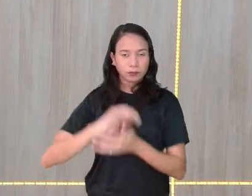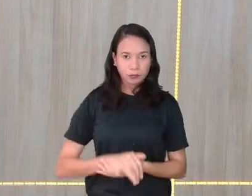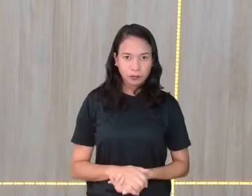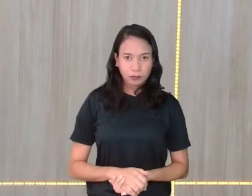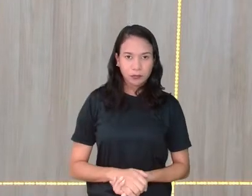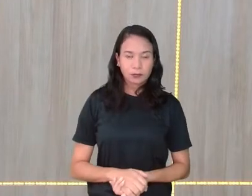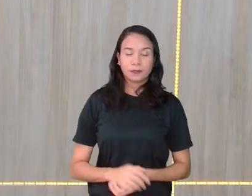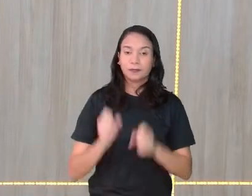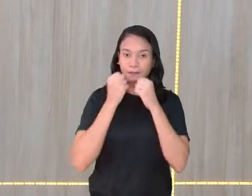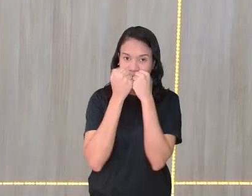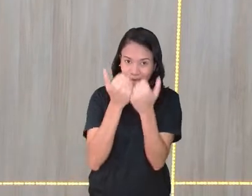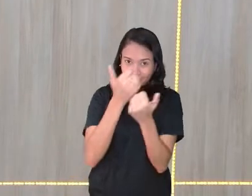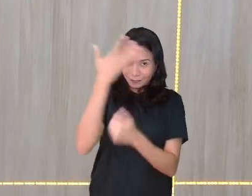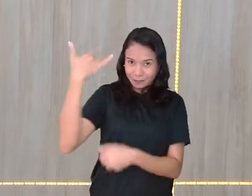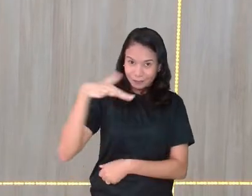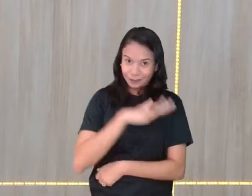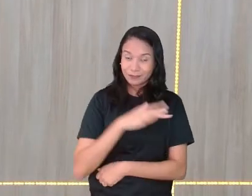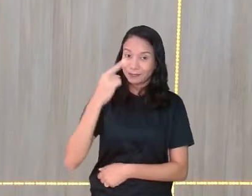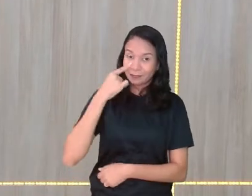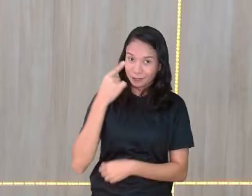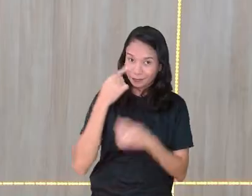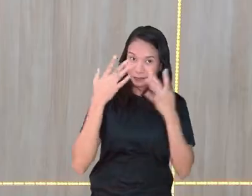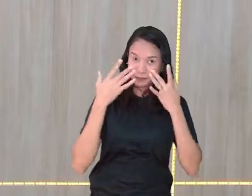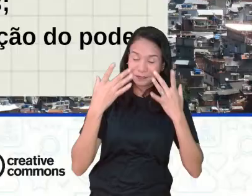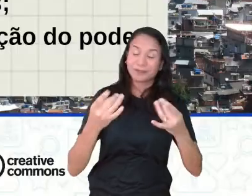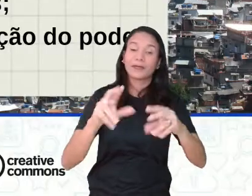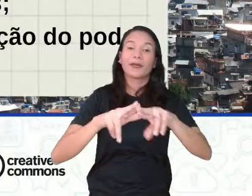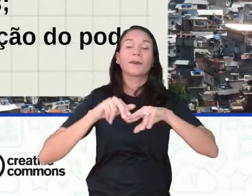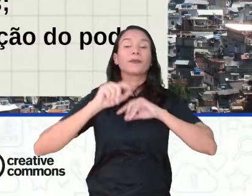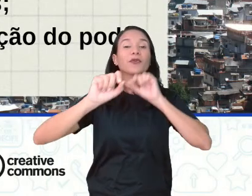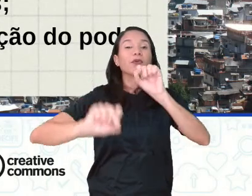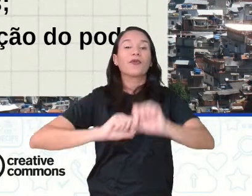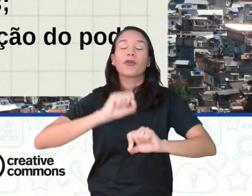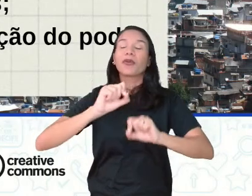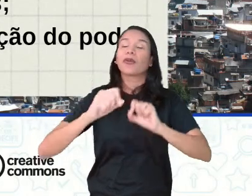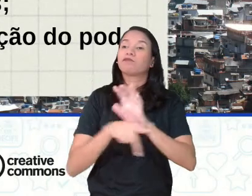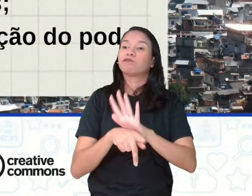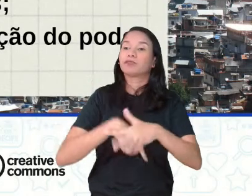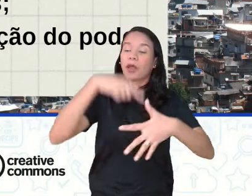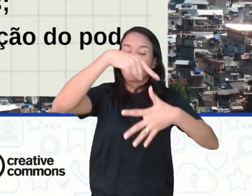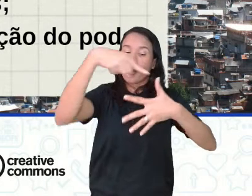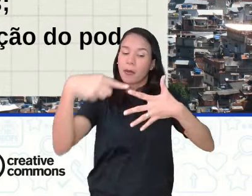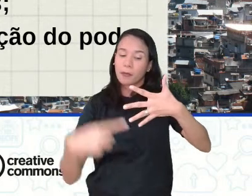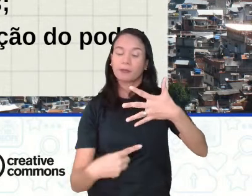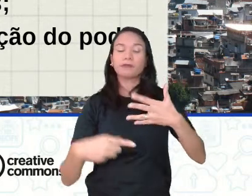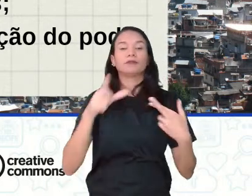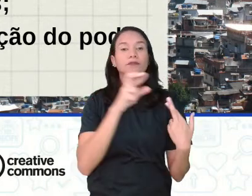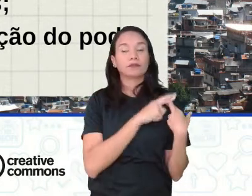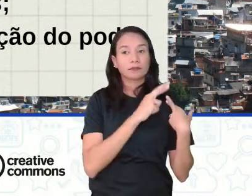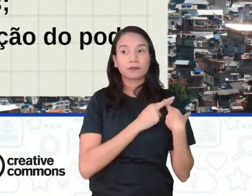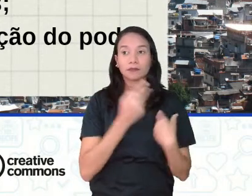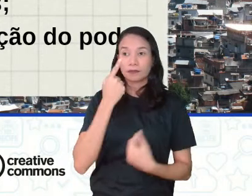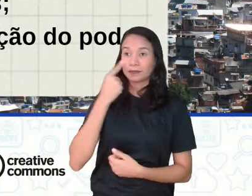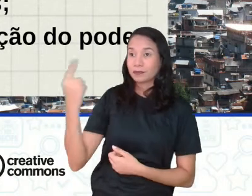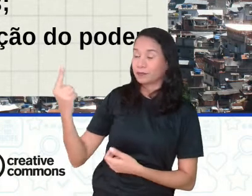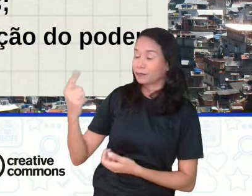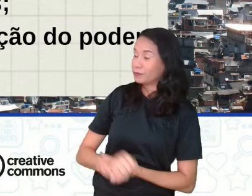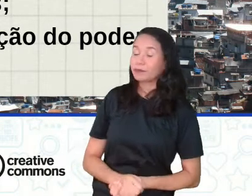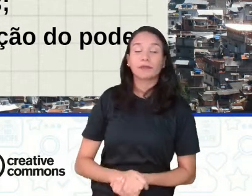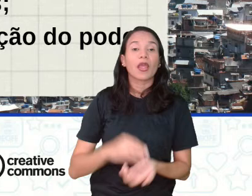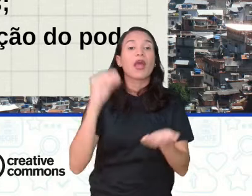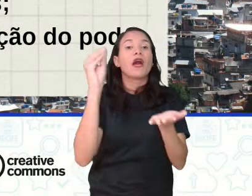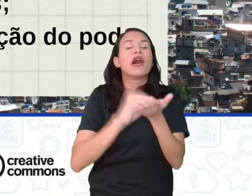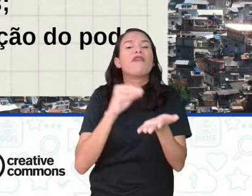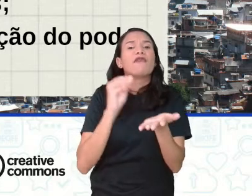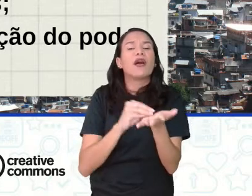gradativamente. Beleza, pessoal? Fica ligado aí, ó. Então aqui, ó, causas e fatores responsáveis, ó. Nós temos o quê, ó? Falta